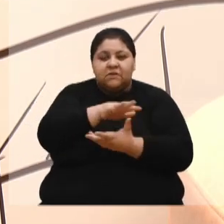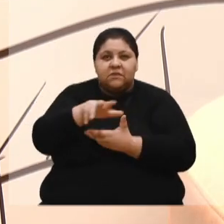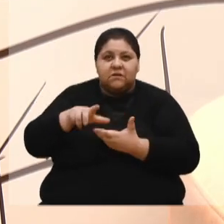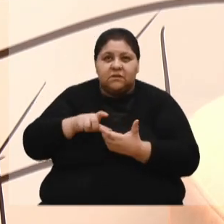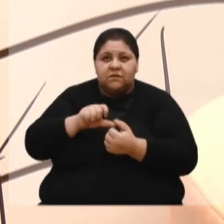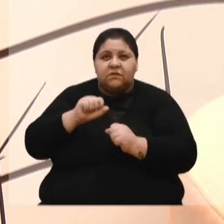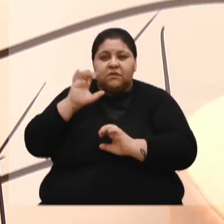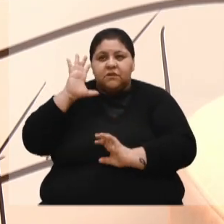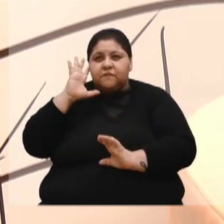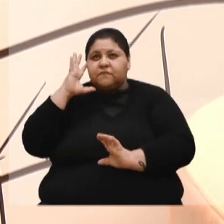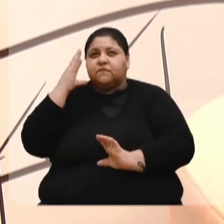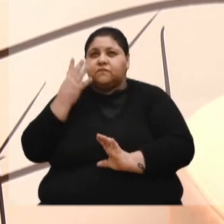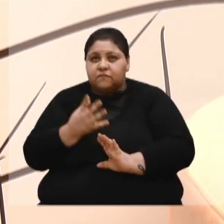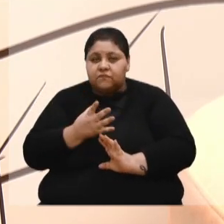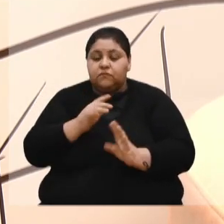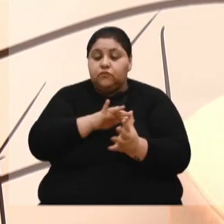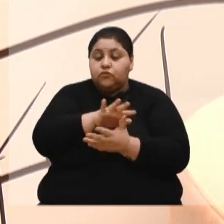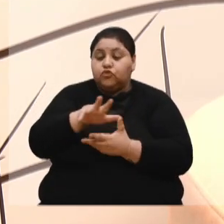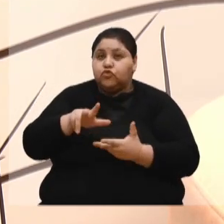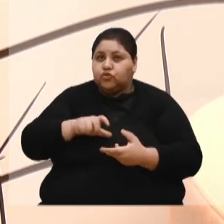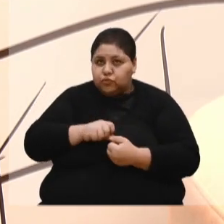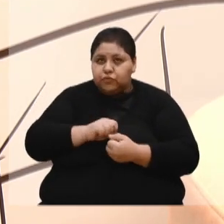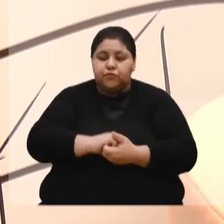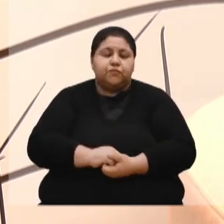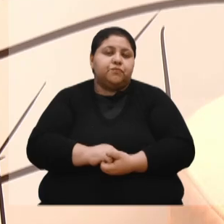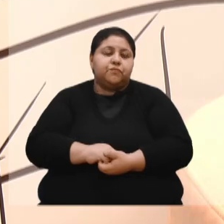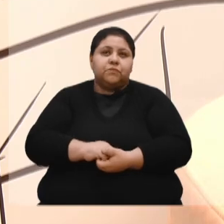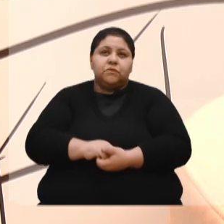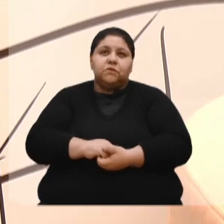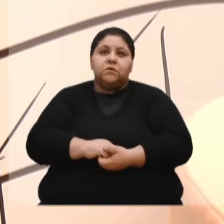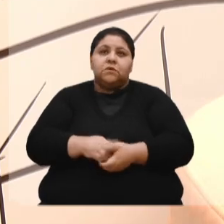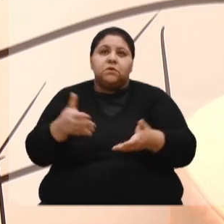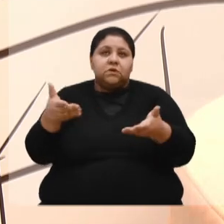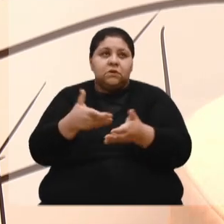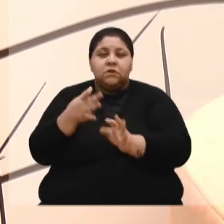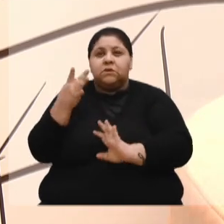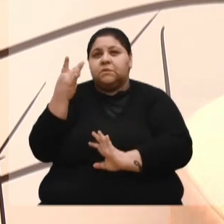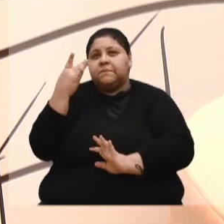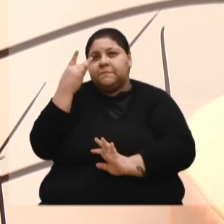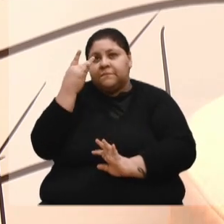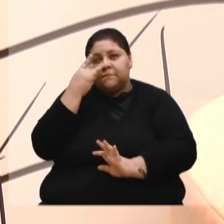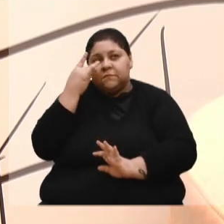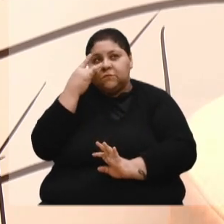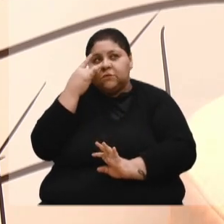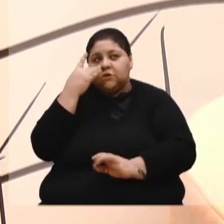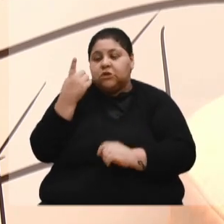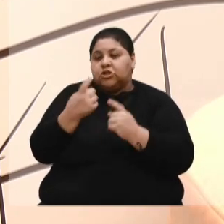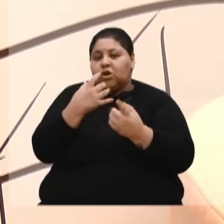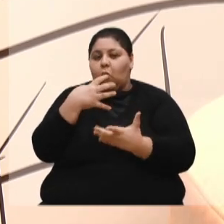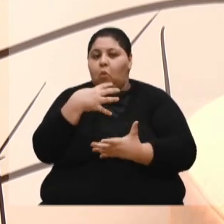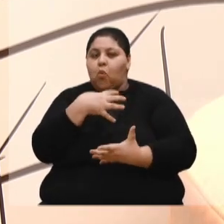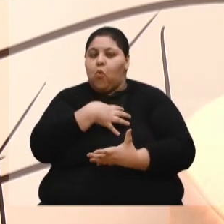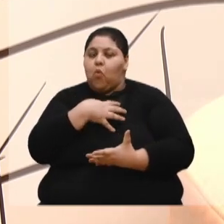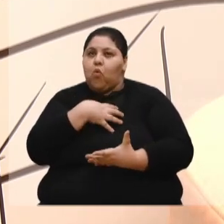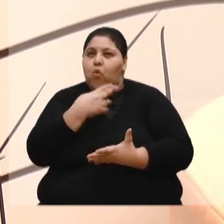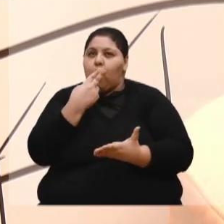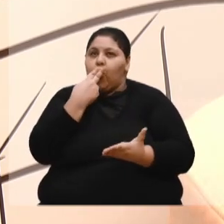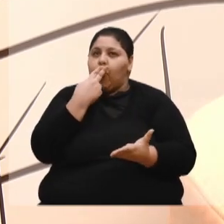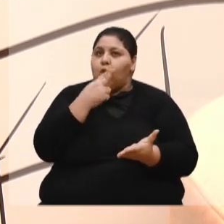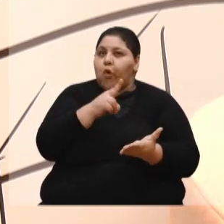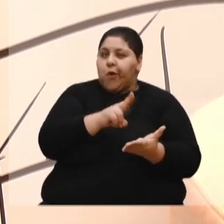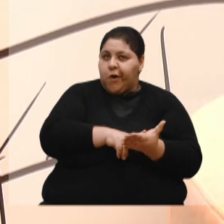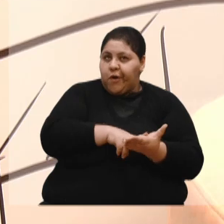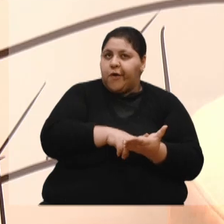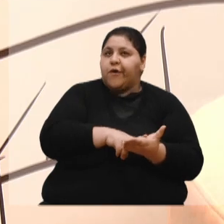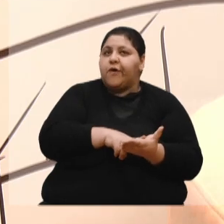nos acontecimentos do mundo. E ela está presente. De alguma forma, a carta não